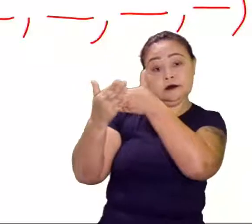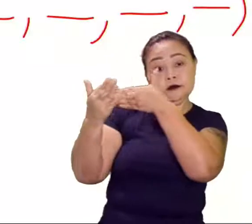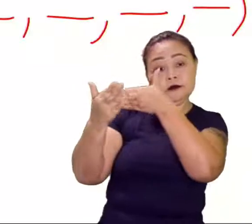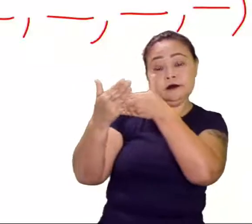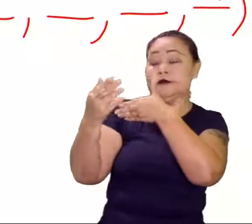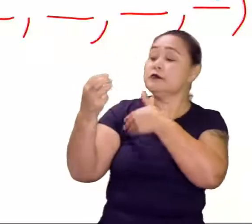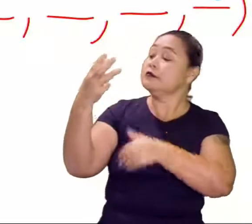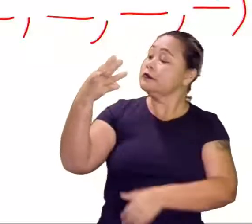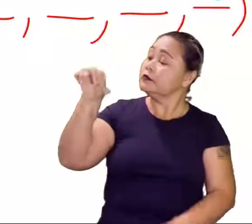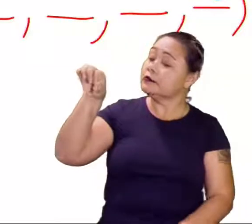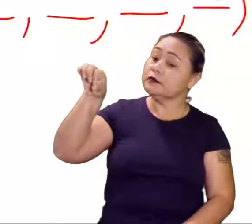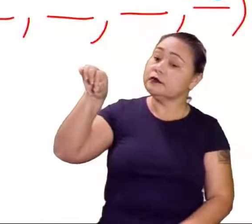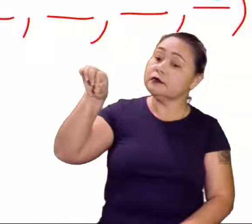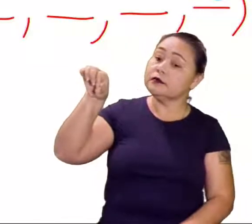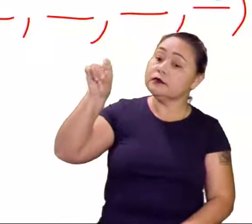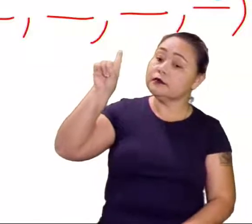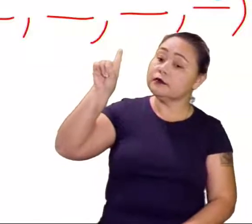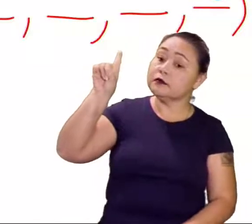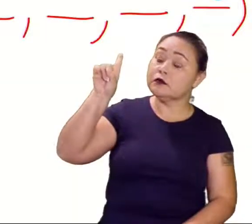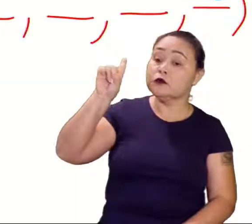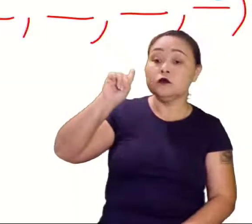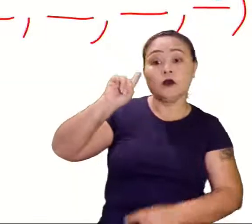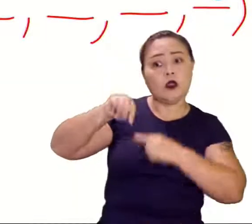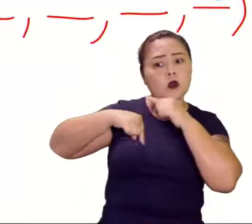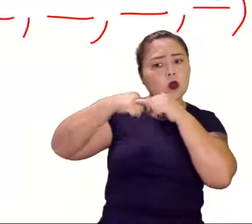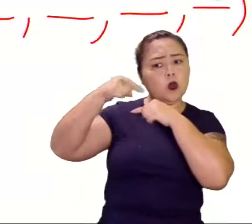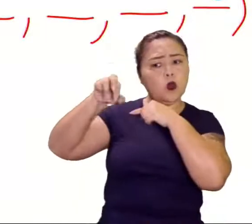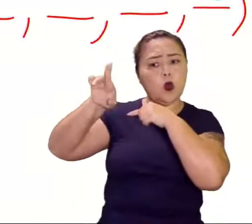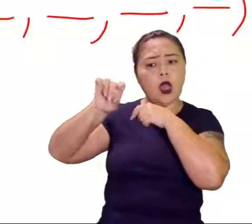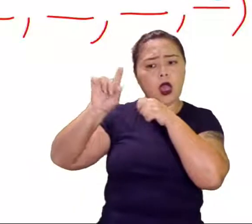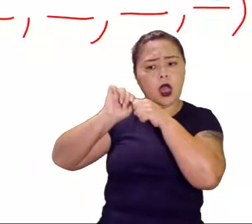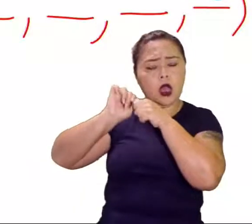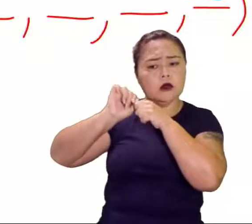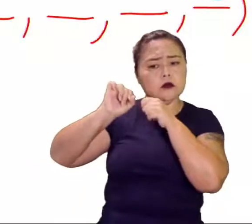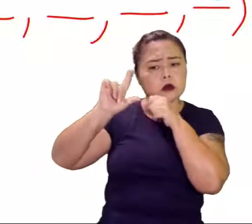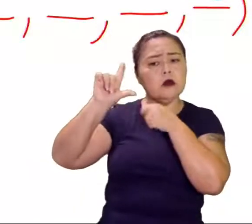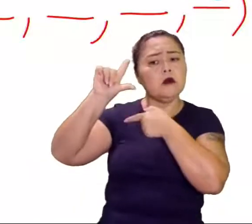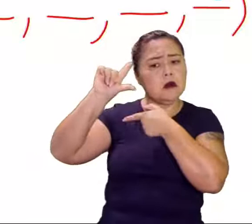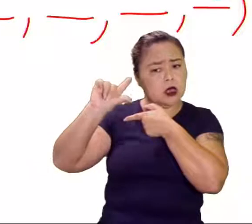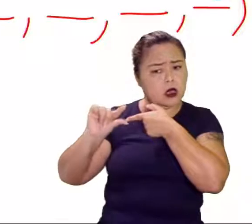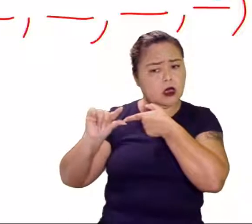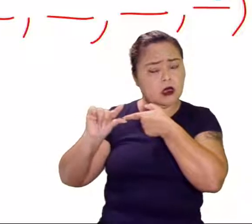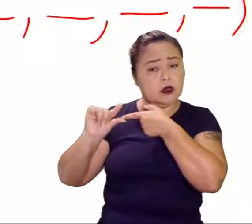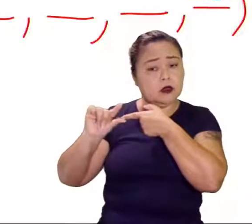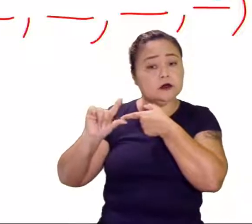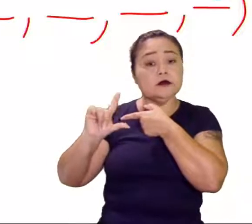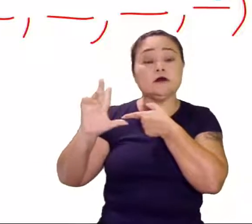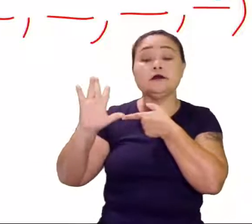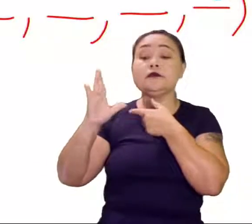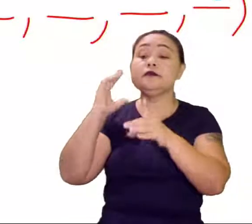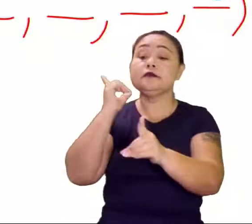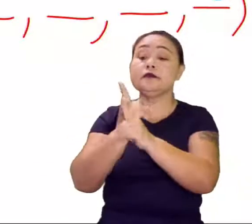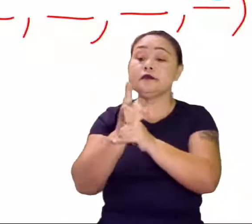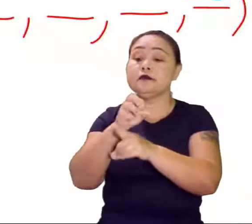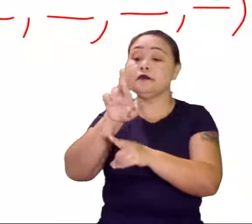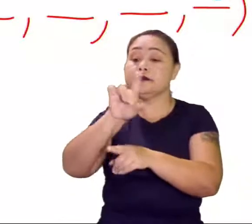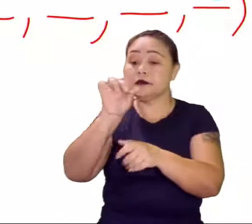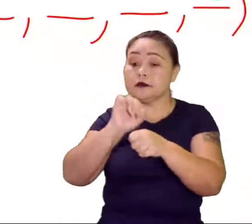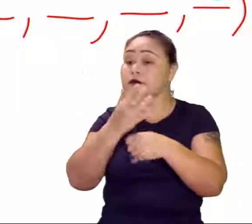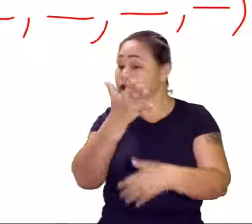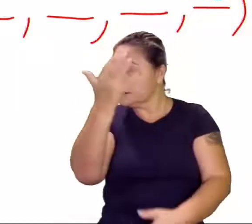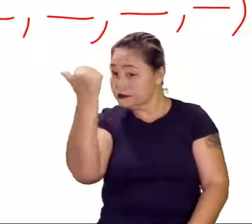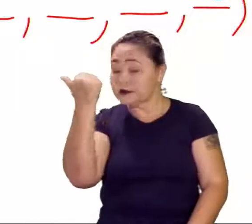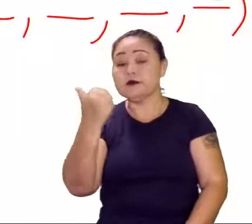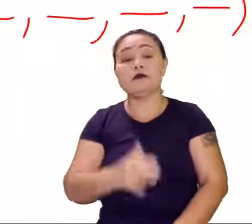é 39. Então não é uma razão muito grande, né? Pequena. É uma razão pequena. E a gente vai encontrar a razão. Vamos encontrar a